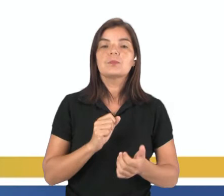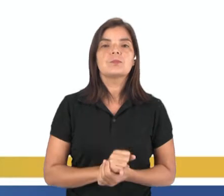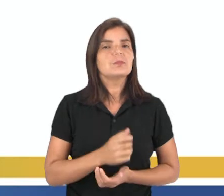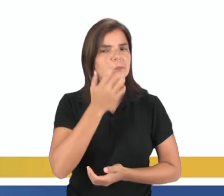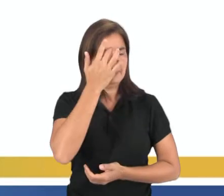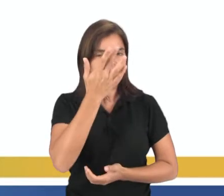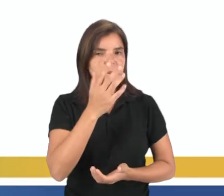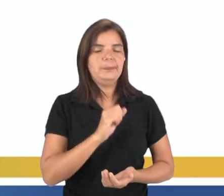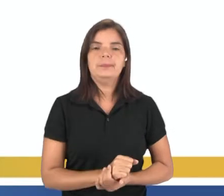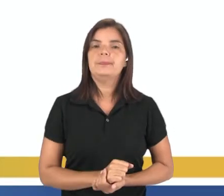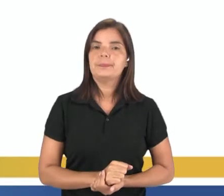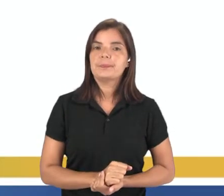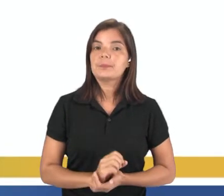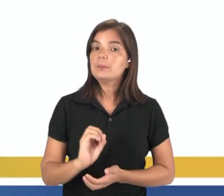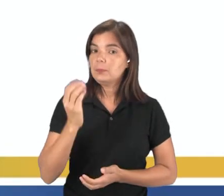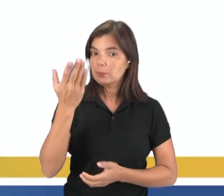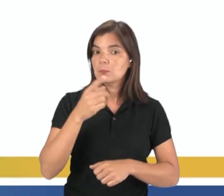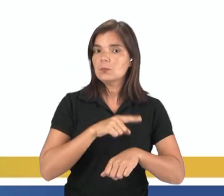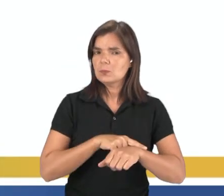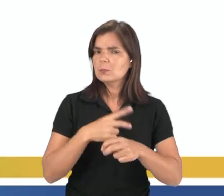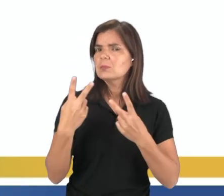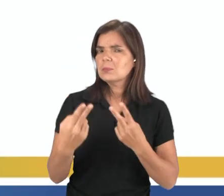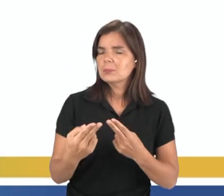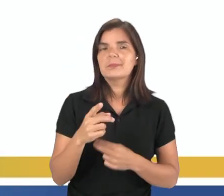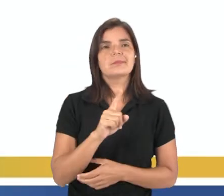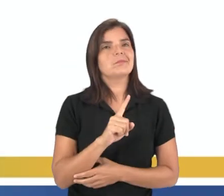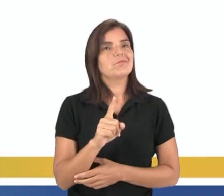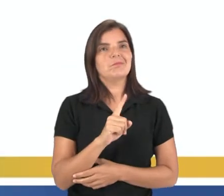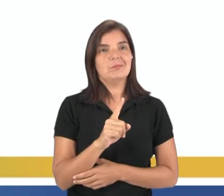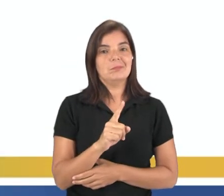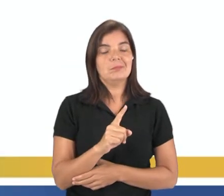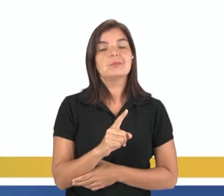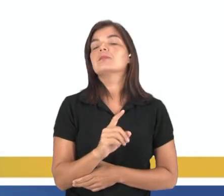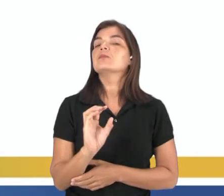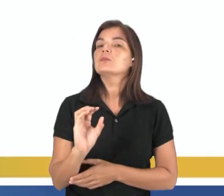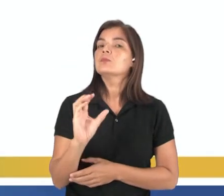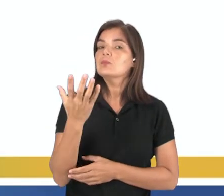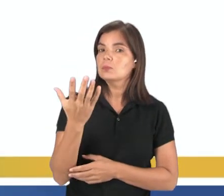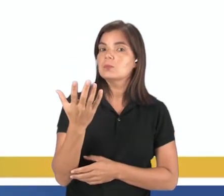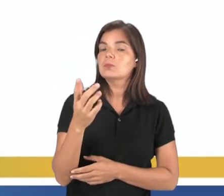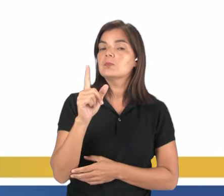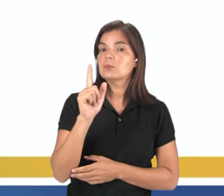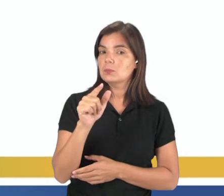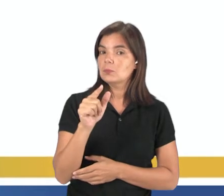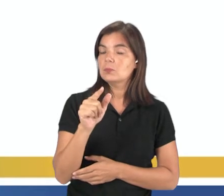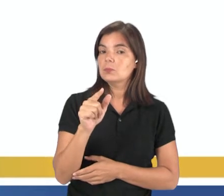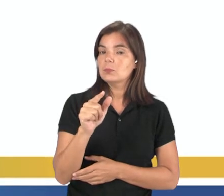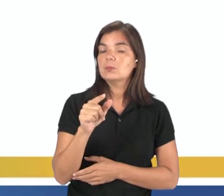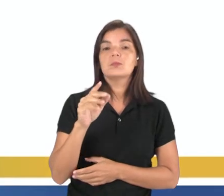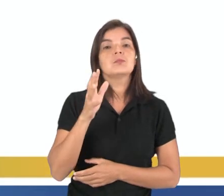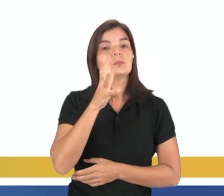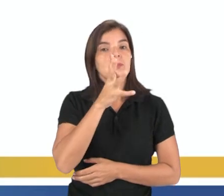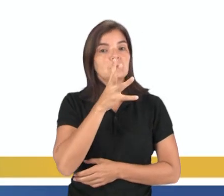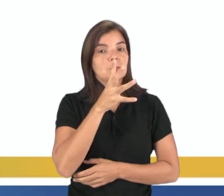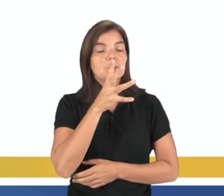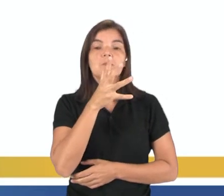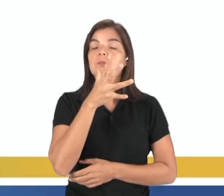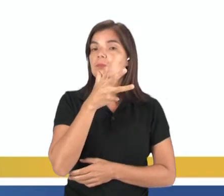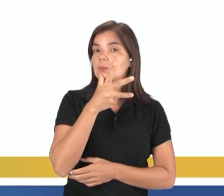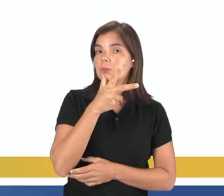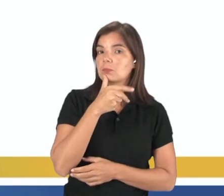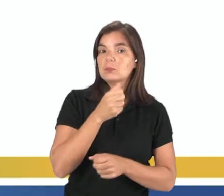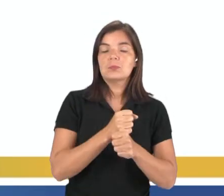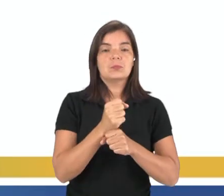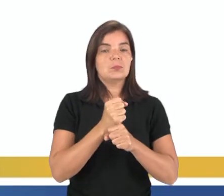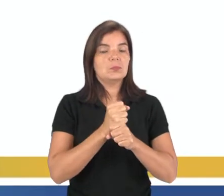muito fácil. Clima e tempo são a mesma coisa? Não, gente. Ó, clima, né, é um padrão de dados atmosféricos,